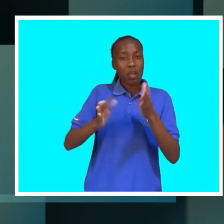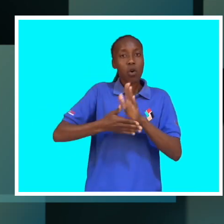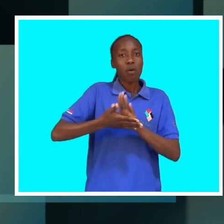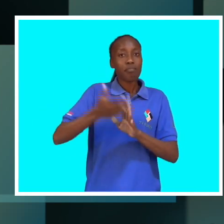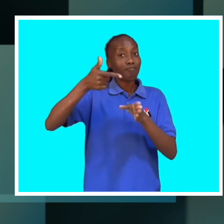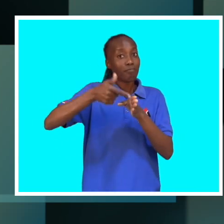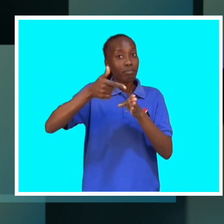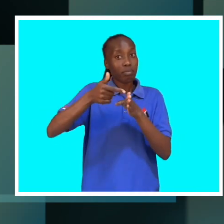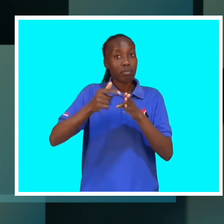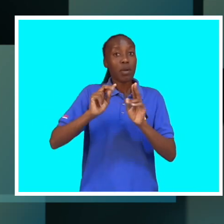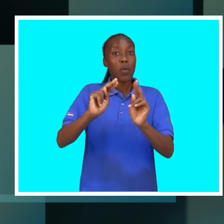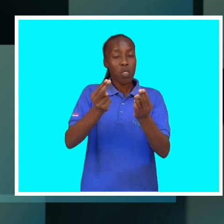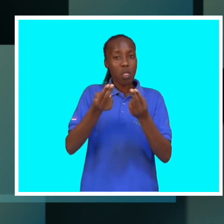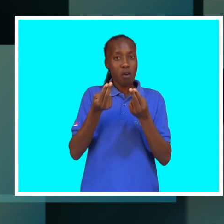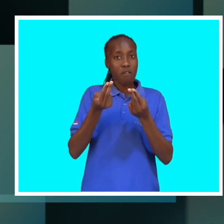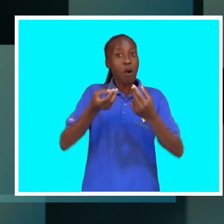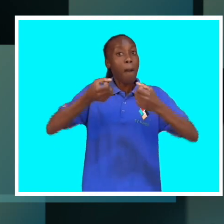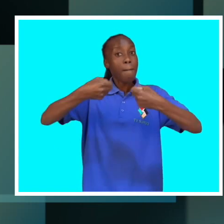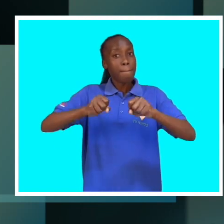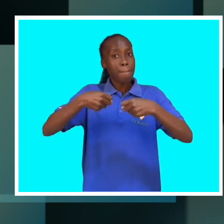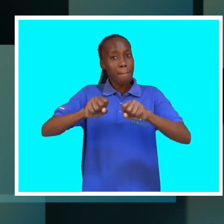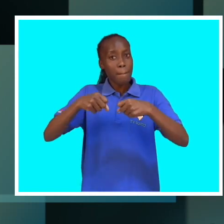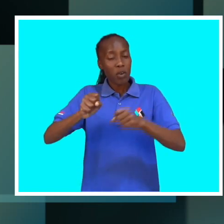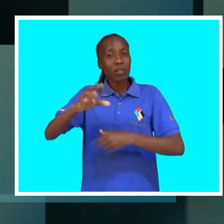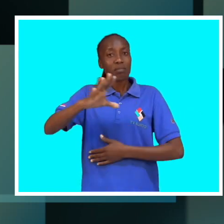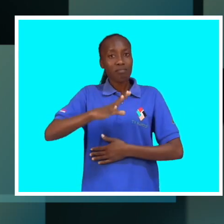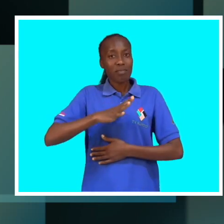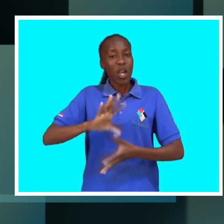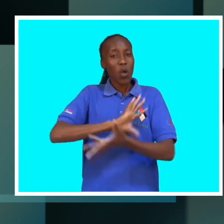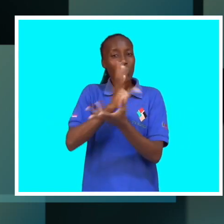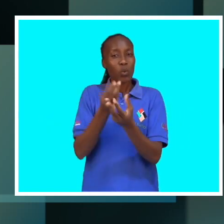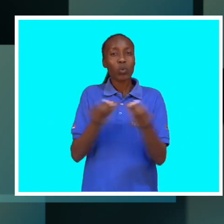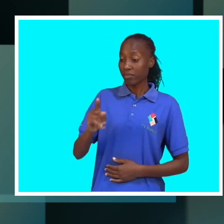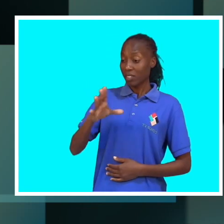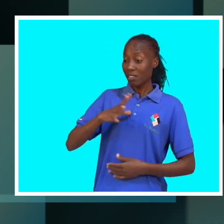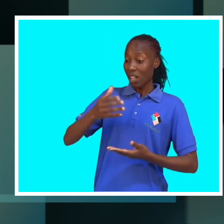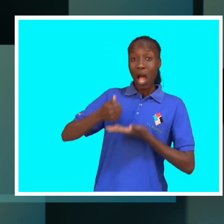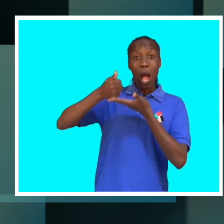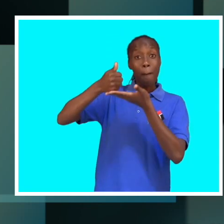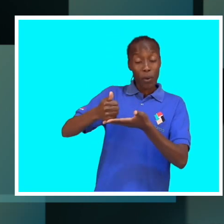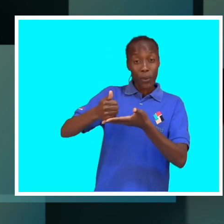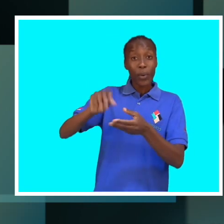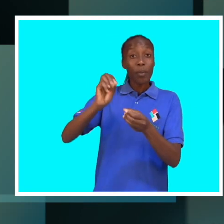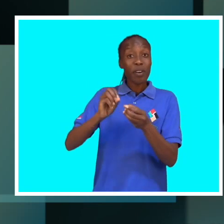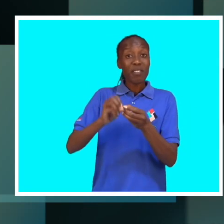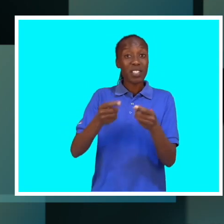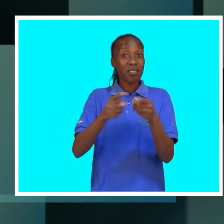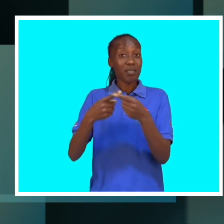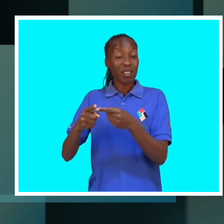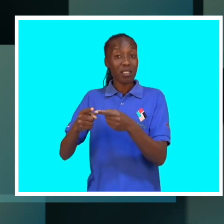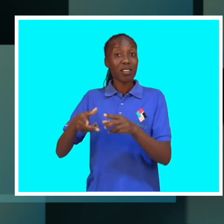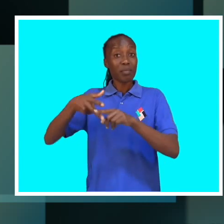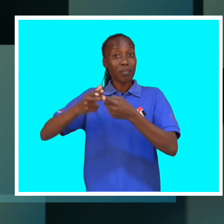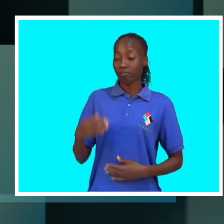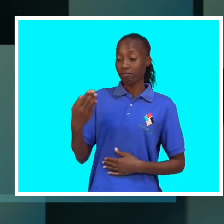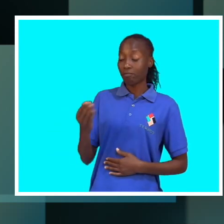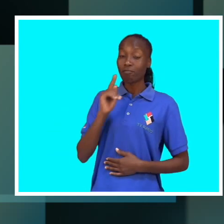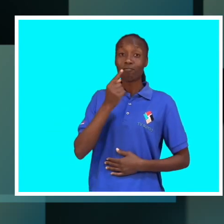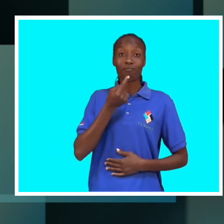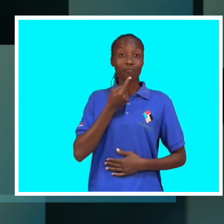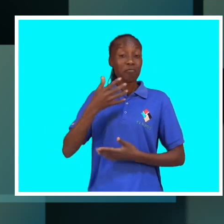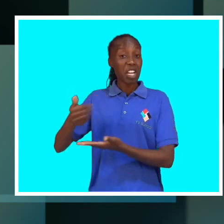para soldar e fazer uma moto. Isso aí é uma moto 3 gramas completa. E o Abdullo tem dito apoio para fazer esse tipo de trabalho?